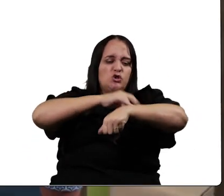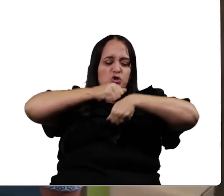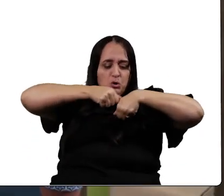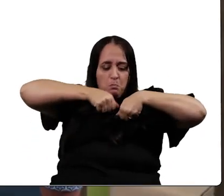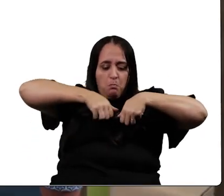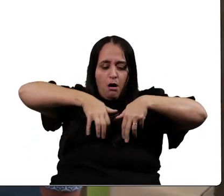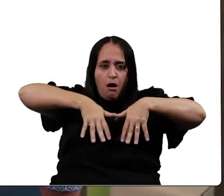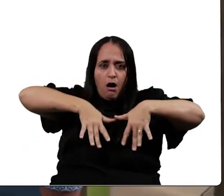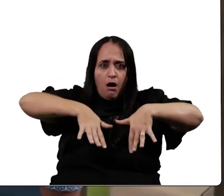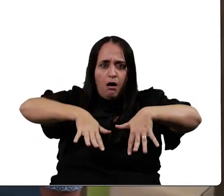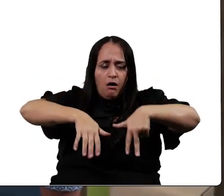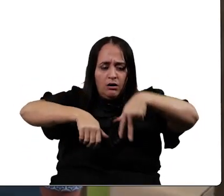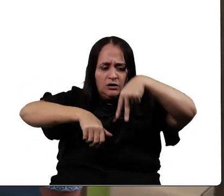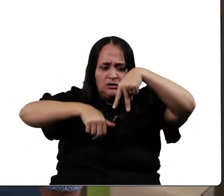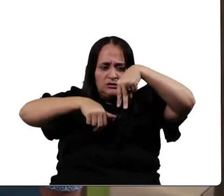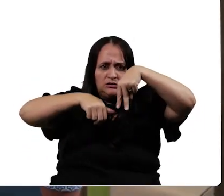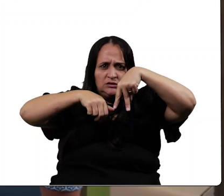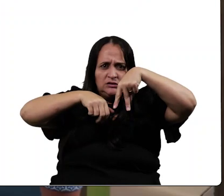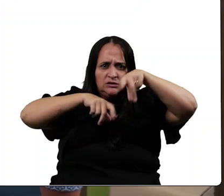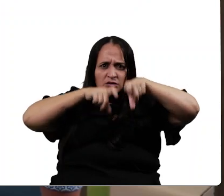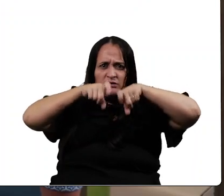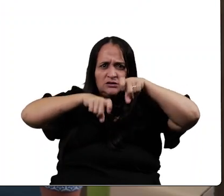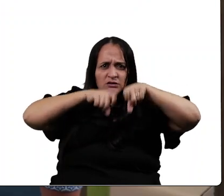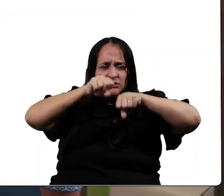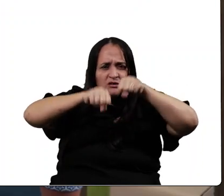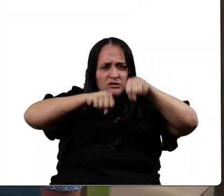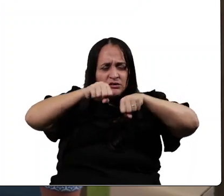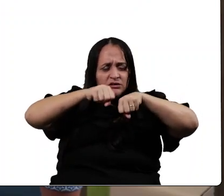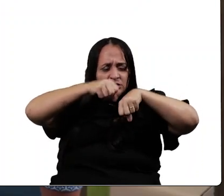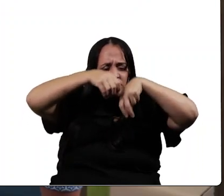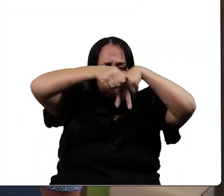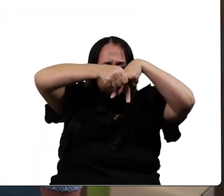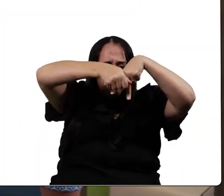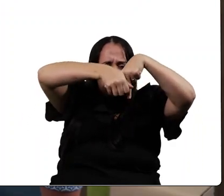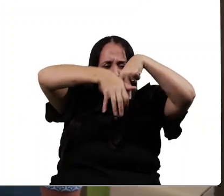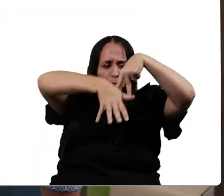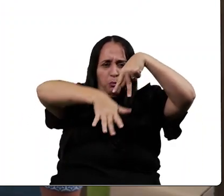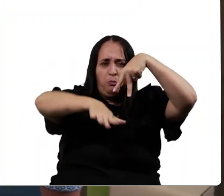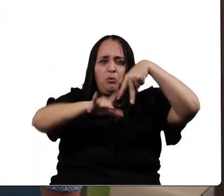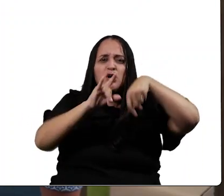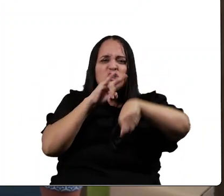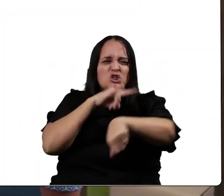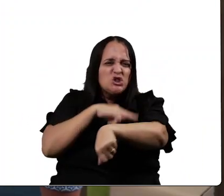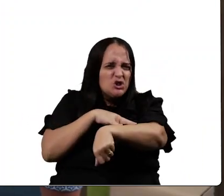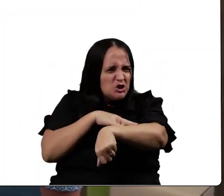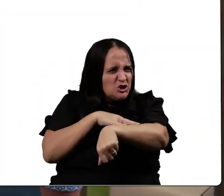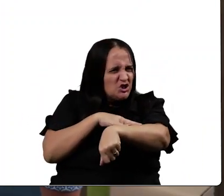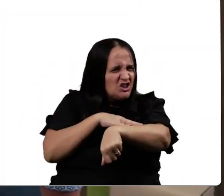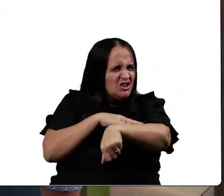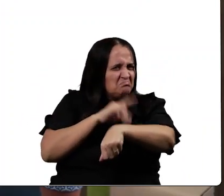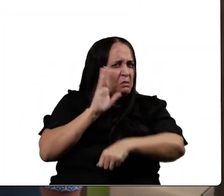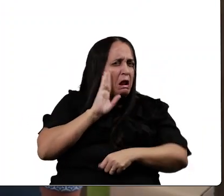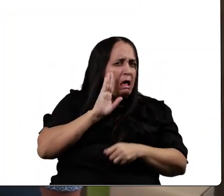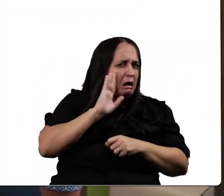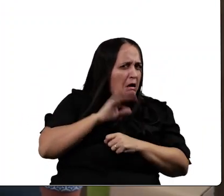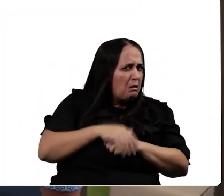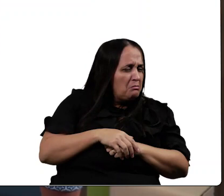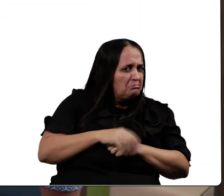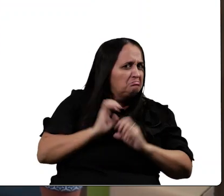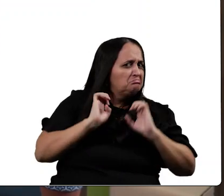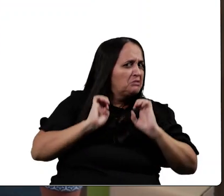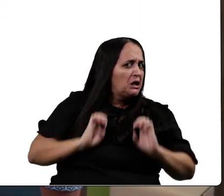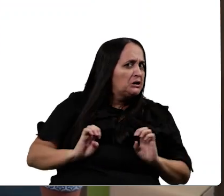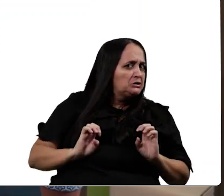corrida. Será que é possível mesmo? Será que é legal? Que é ético? Não sei nem se é